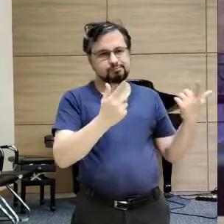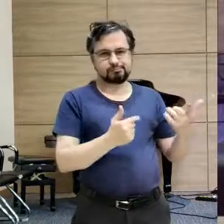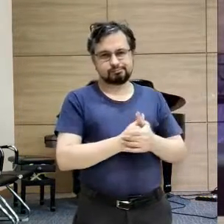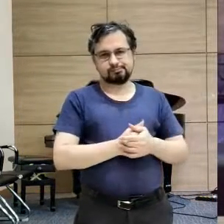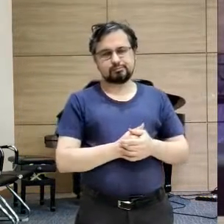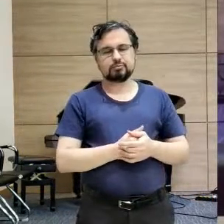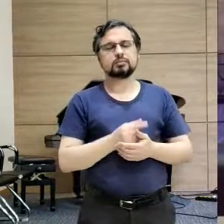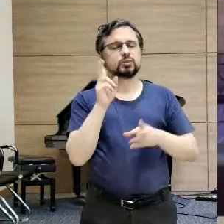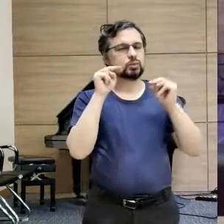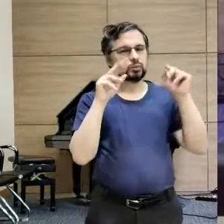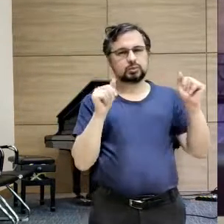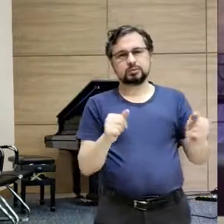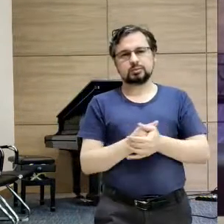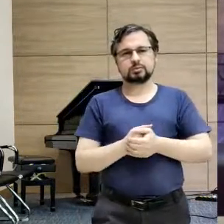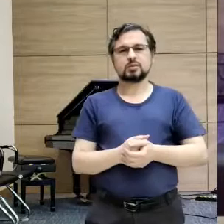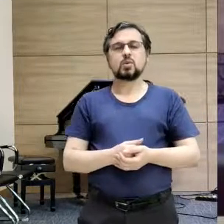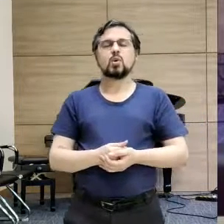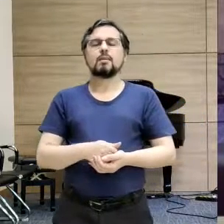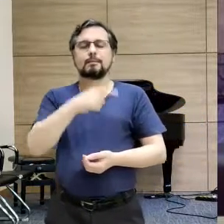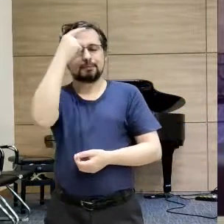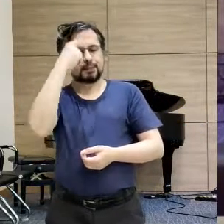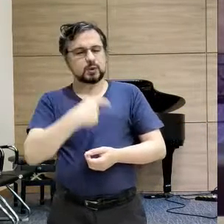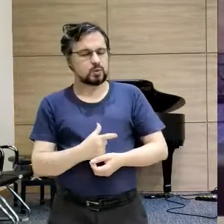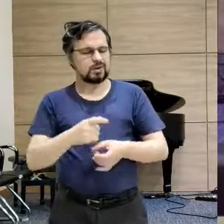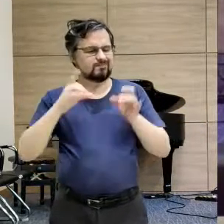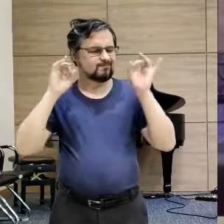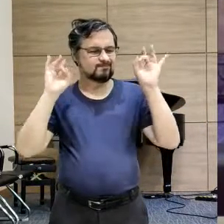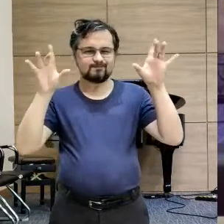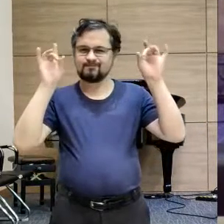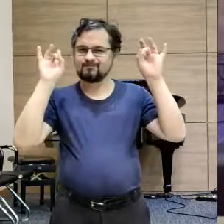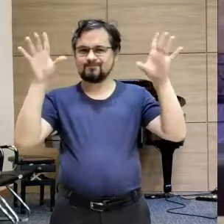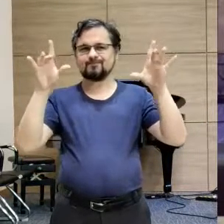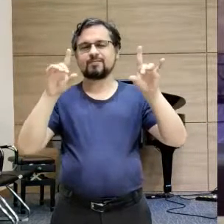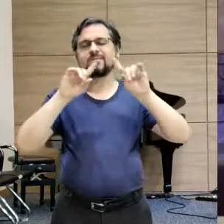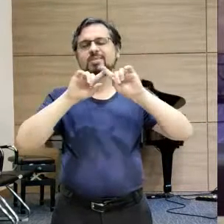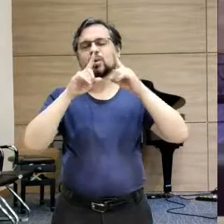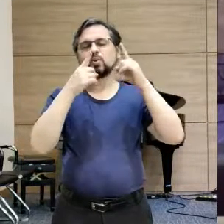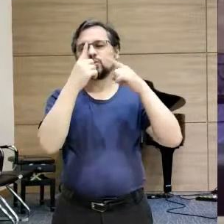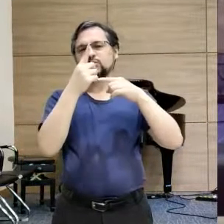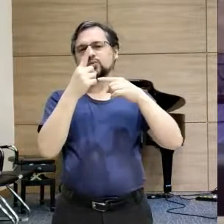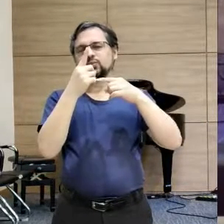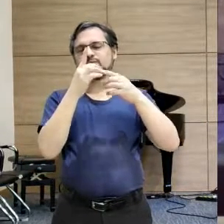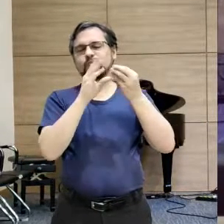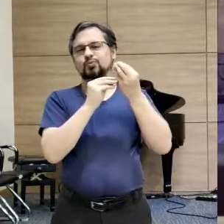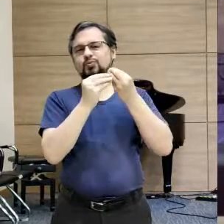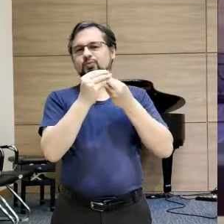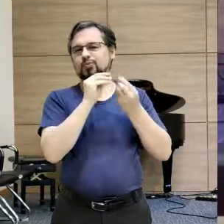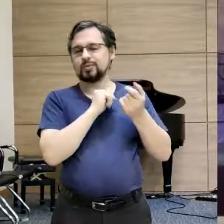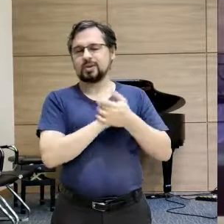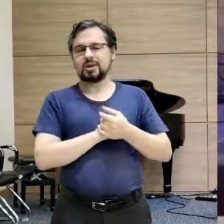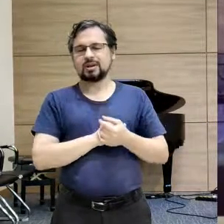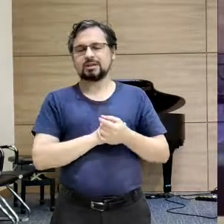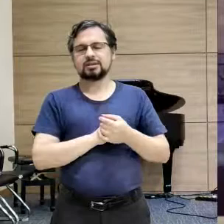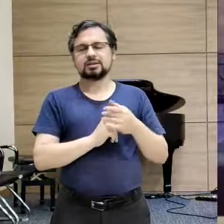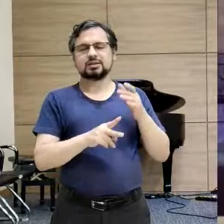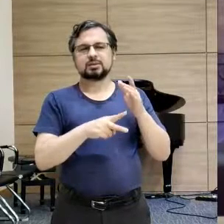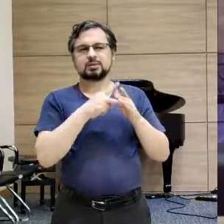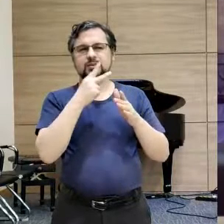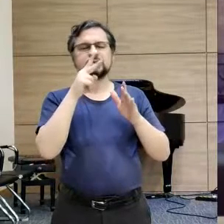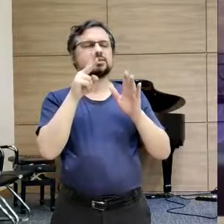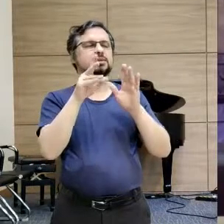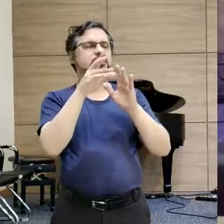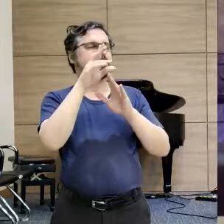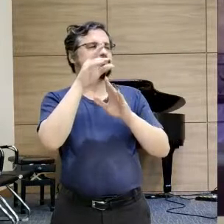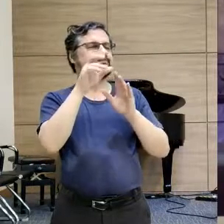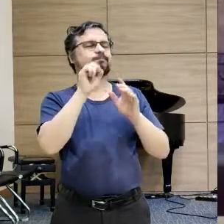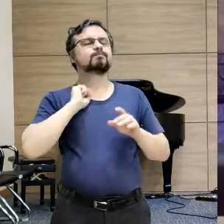Esse homem era espetacular. Só que tem um detalhe. 2 Samuel, capítulo 11, vai dizer que